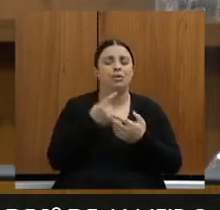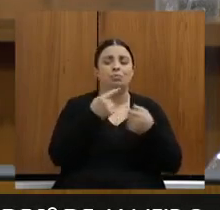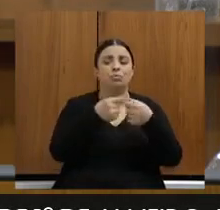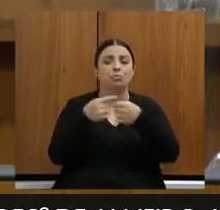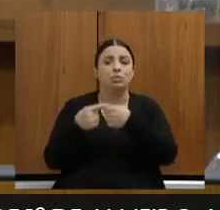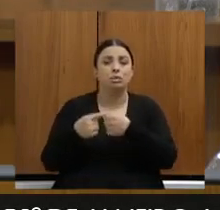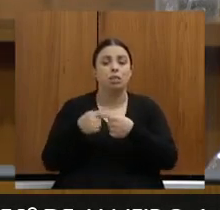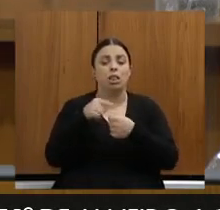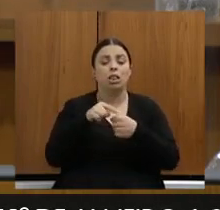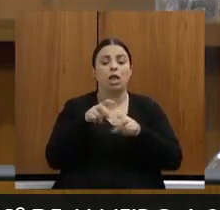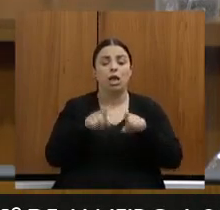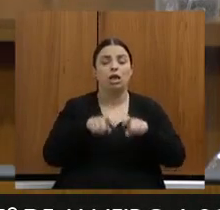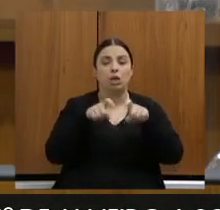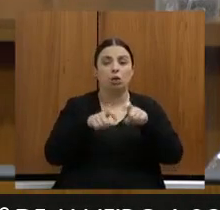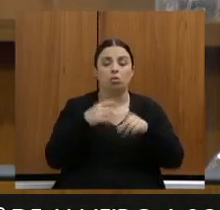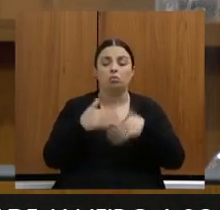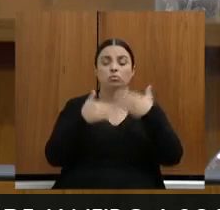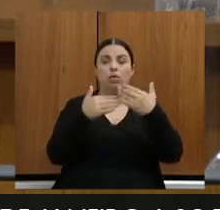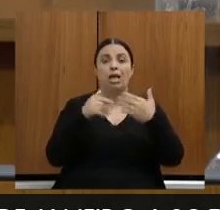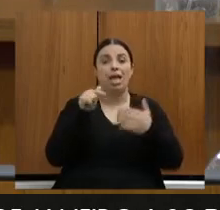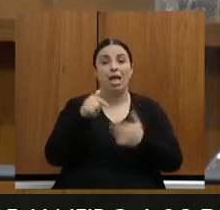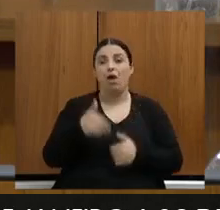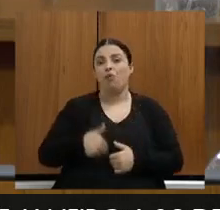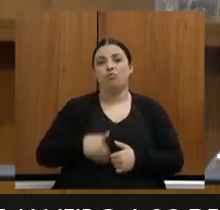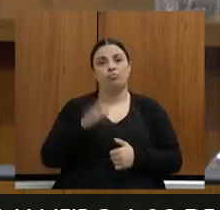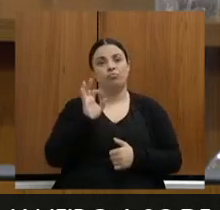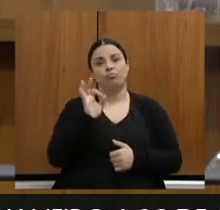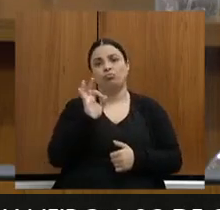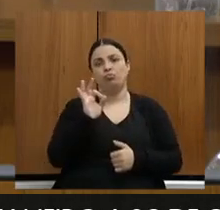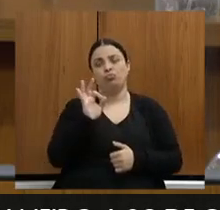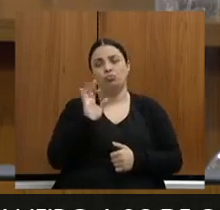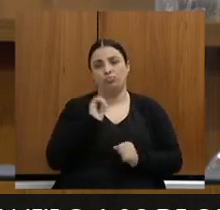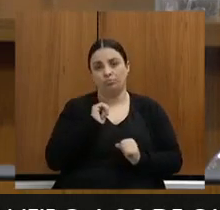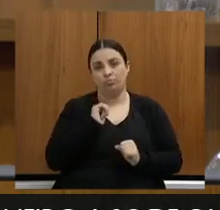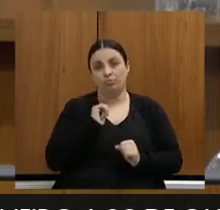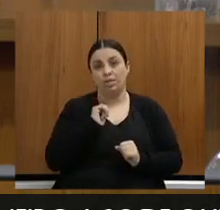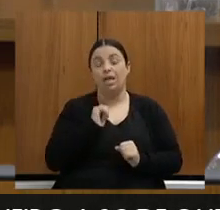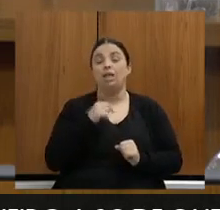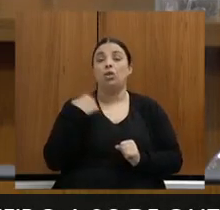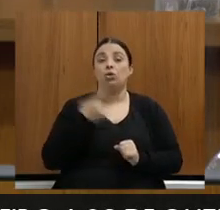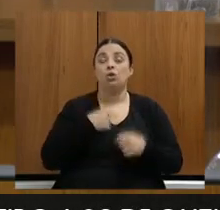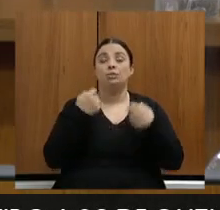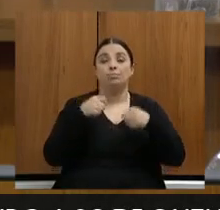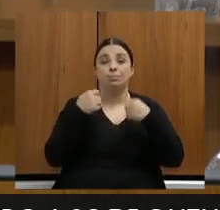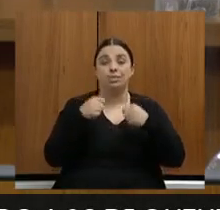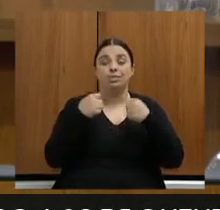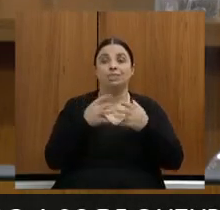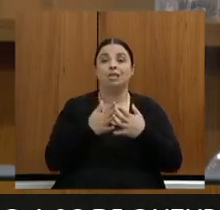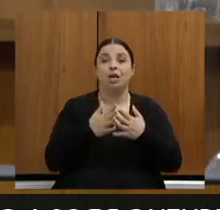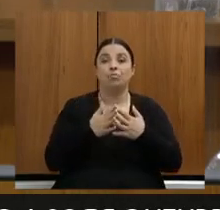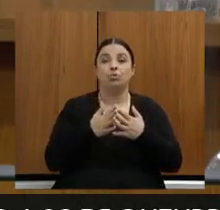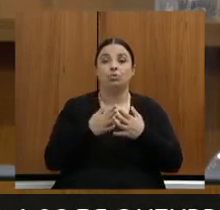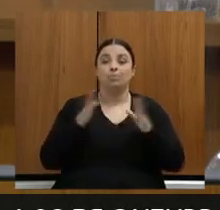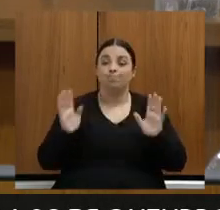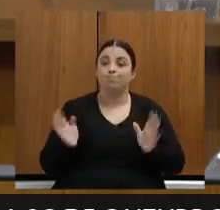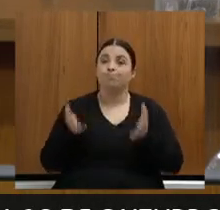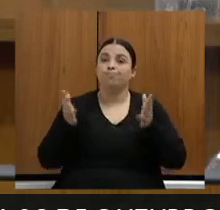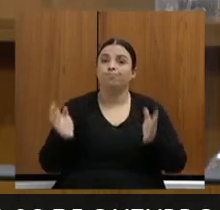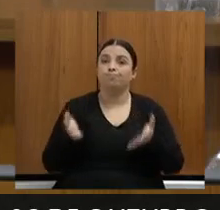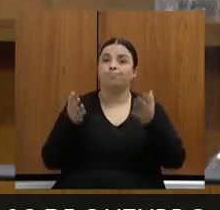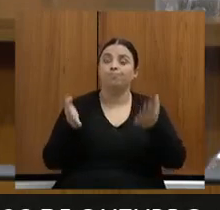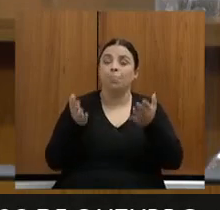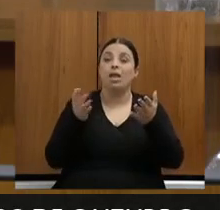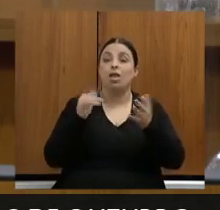desenvolvida essa situação de fome não acontece então eu sempre tenho dito e nós precisamos levar Exatamente esse desenvolvimento da Agricultura as